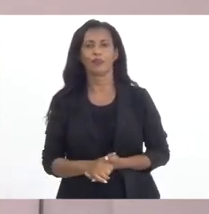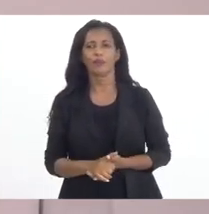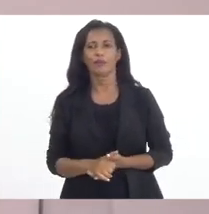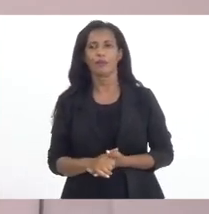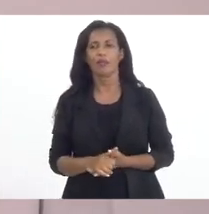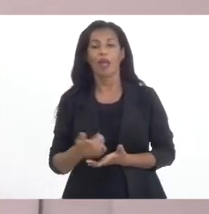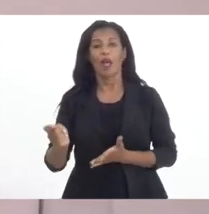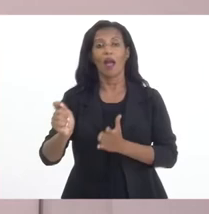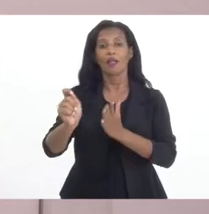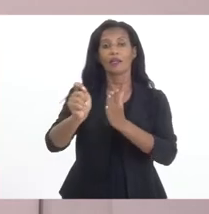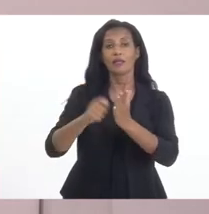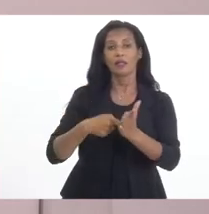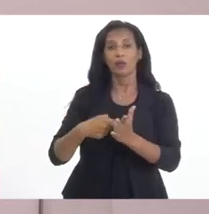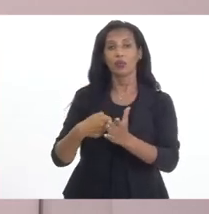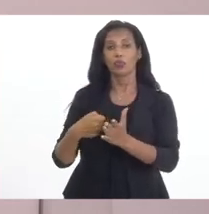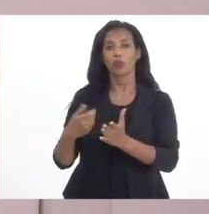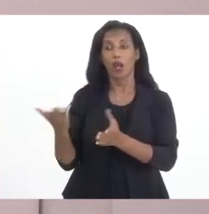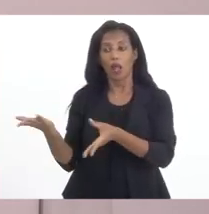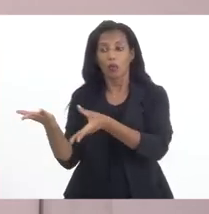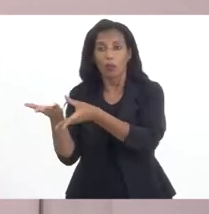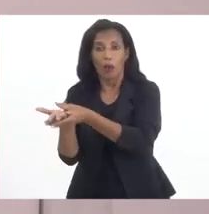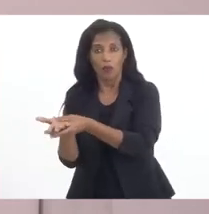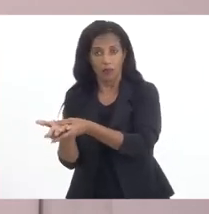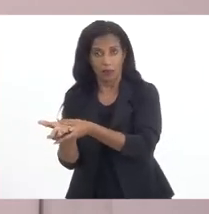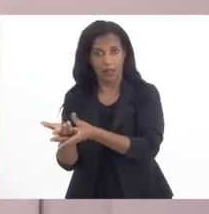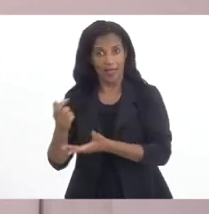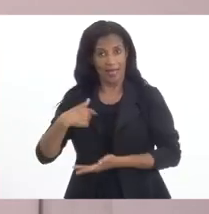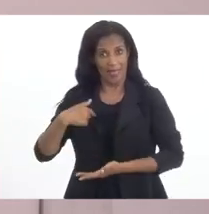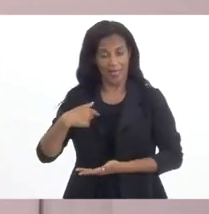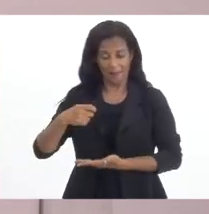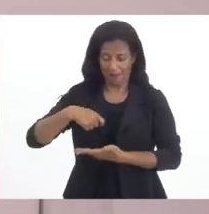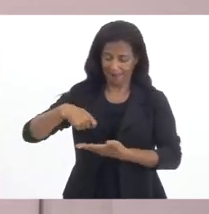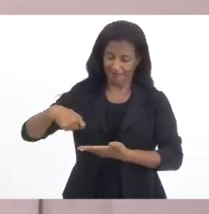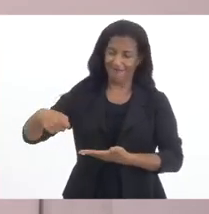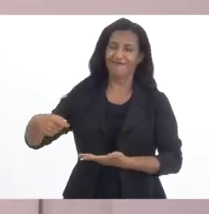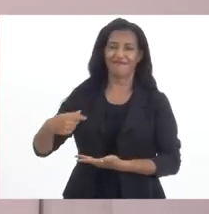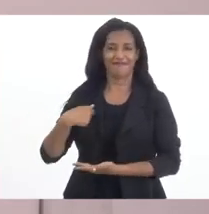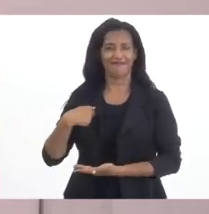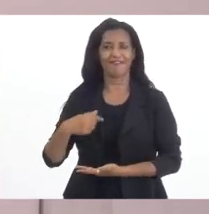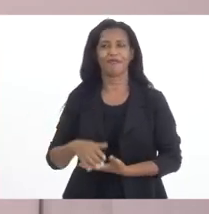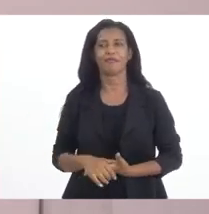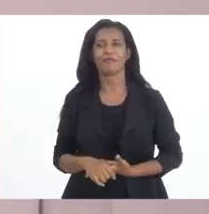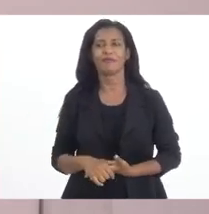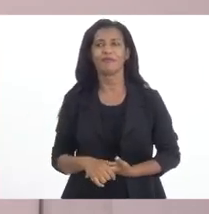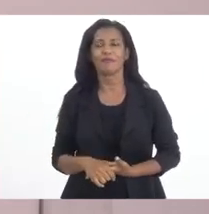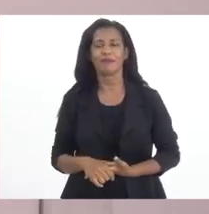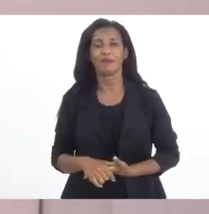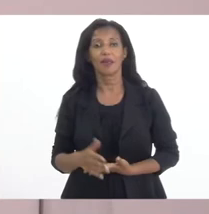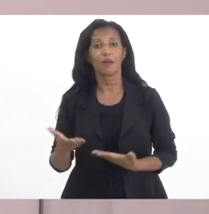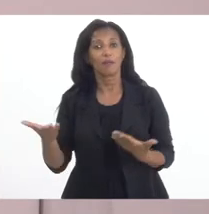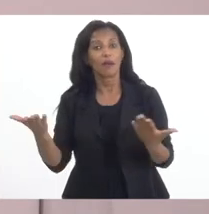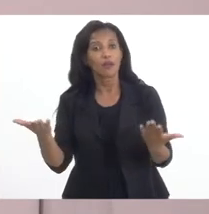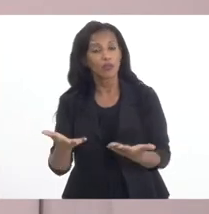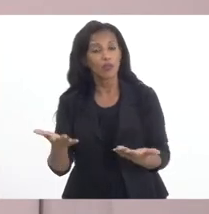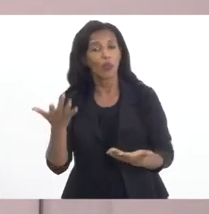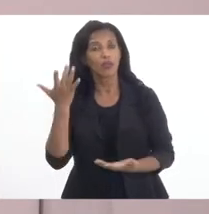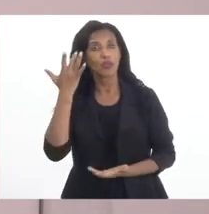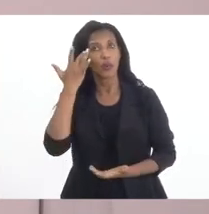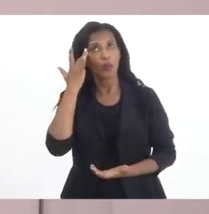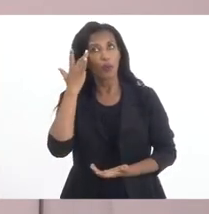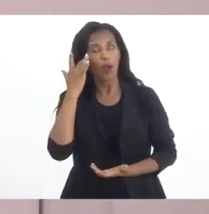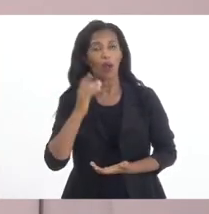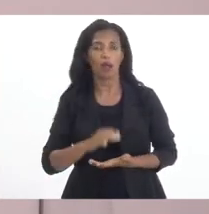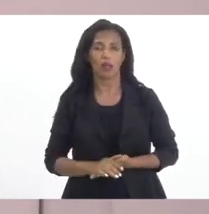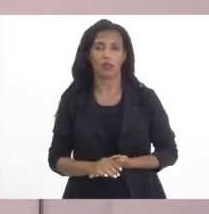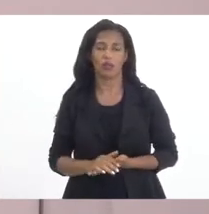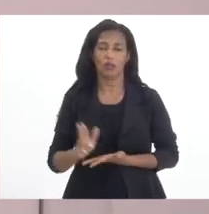a assinatura do processo que autorizou a UENF, a assinatura é do Noel de Carvalho, está lá. Mas eu hoje acho que se